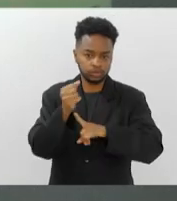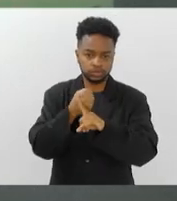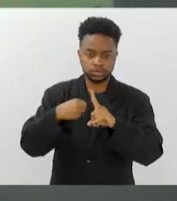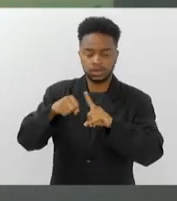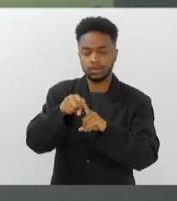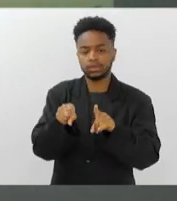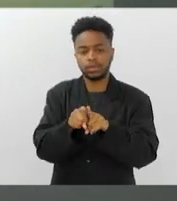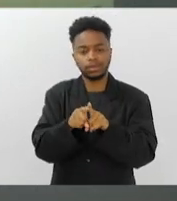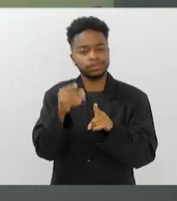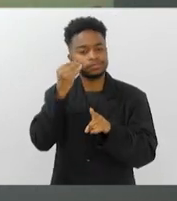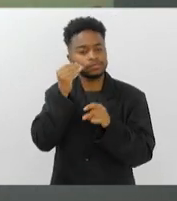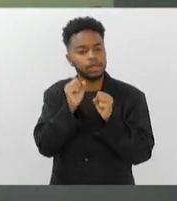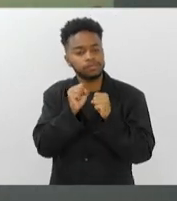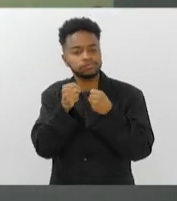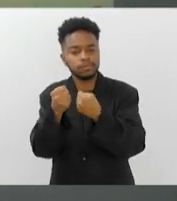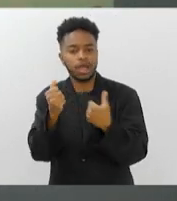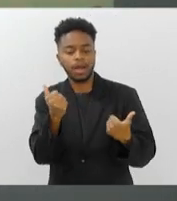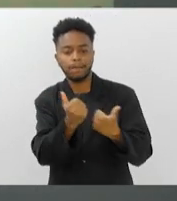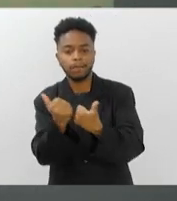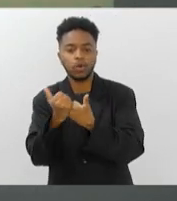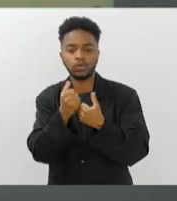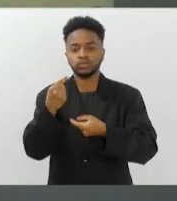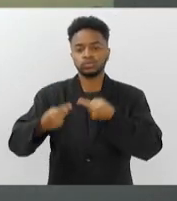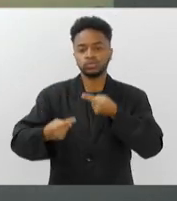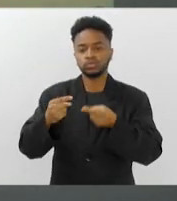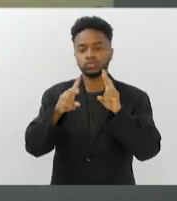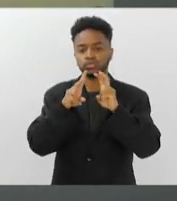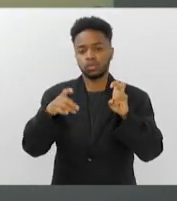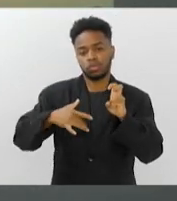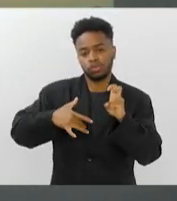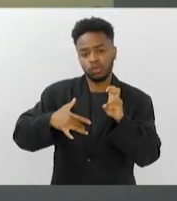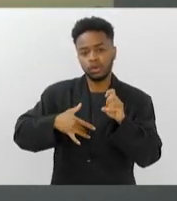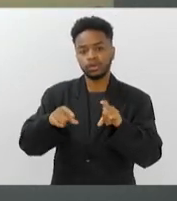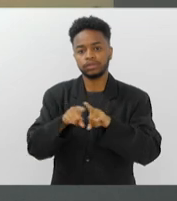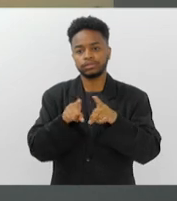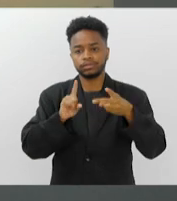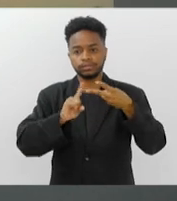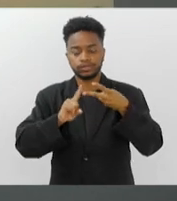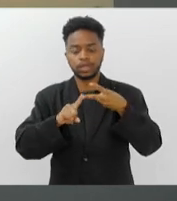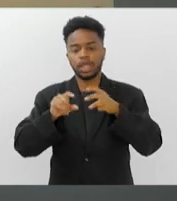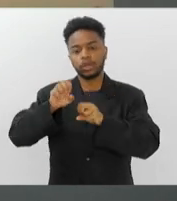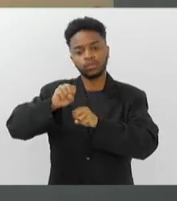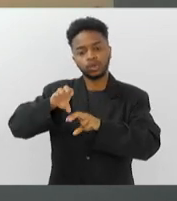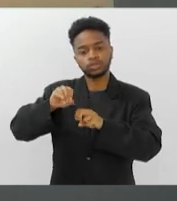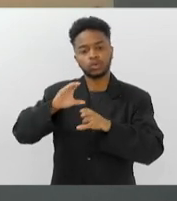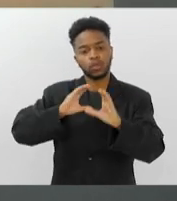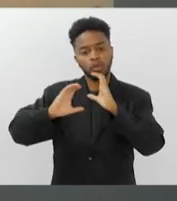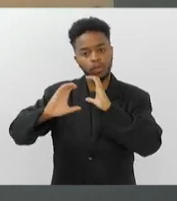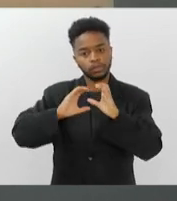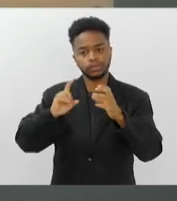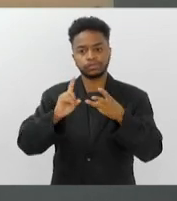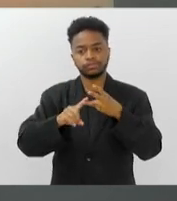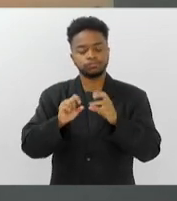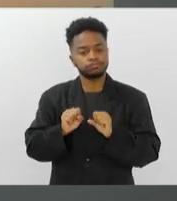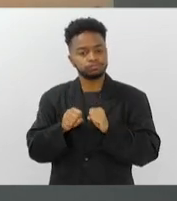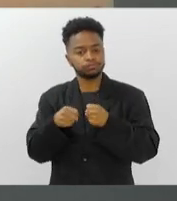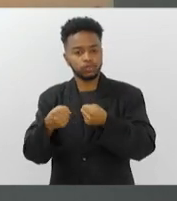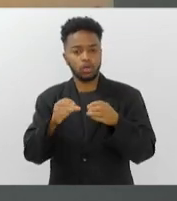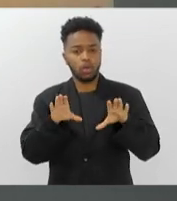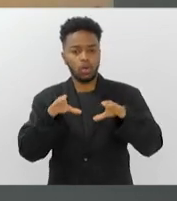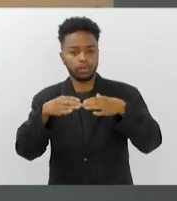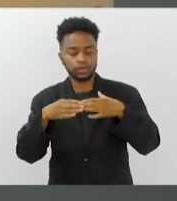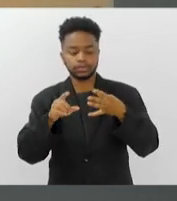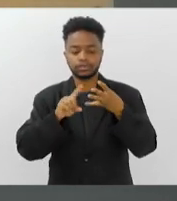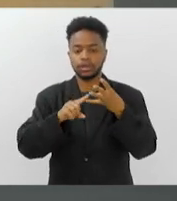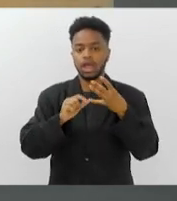pra gente se fortalecer na discussão da tuberculose eh educação e comunicação engajam comunitário e acompanhamento de